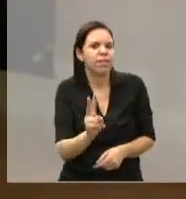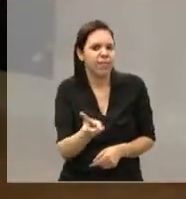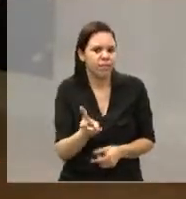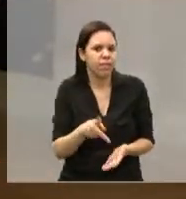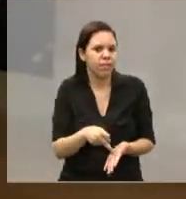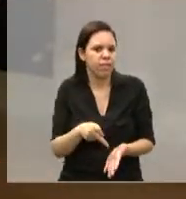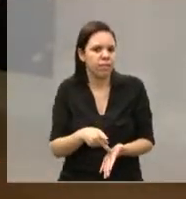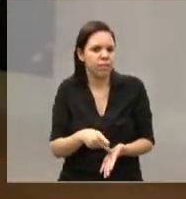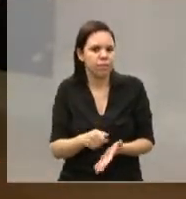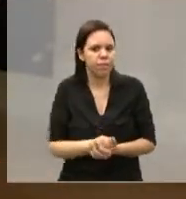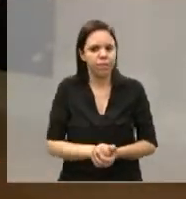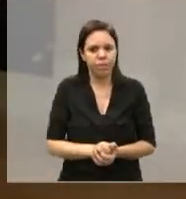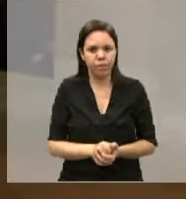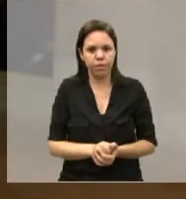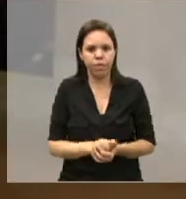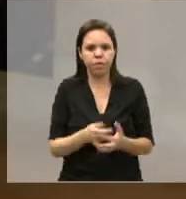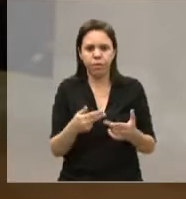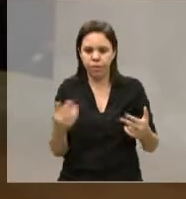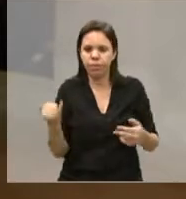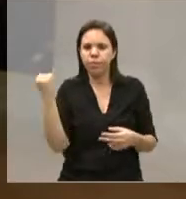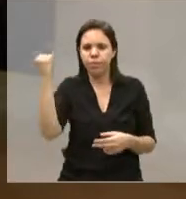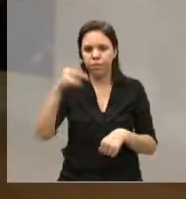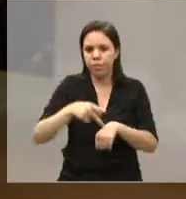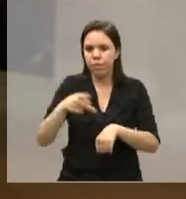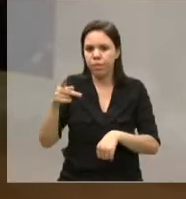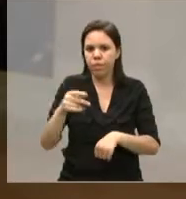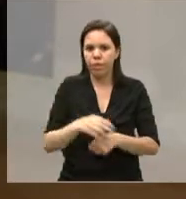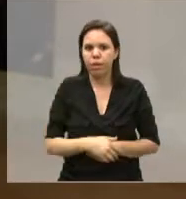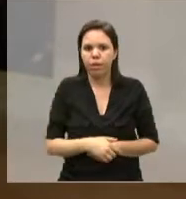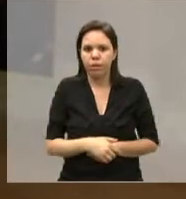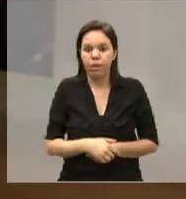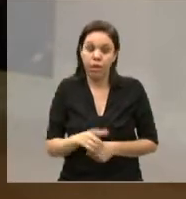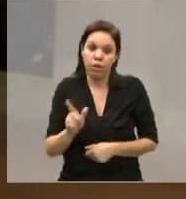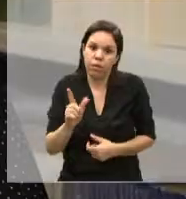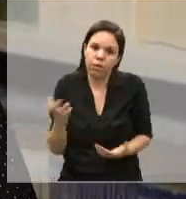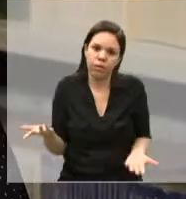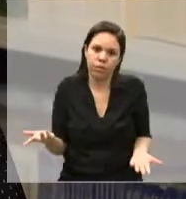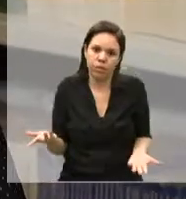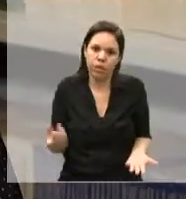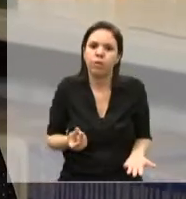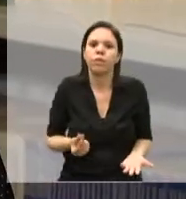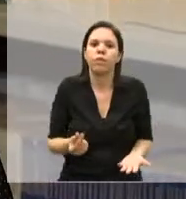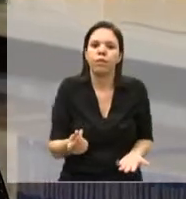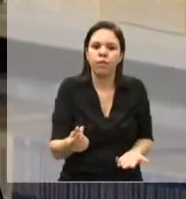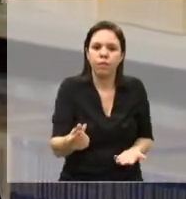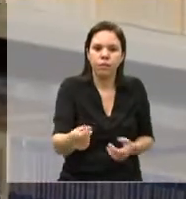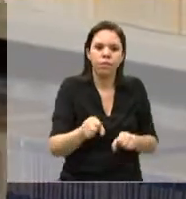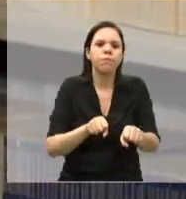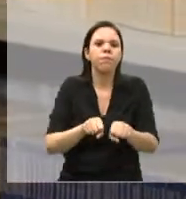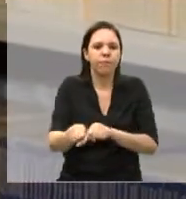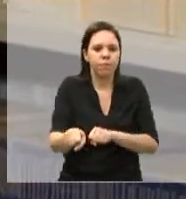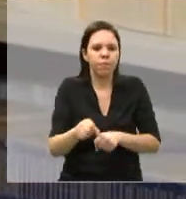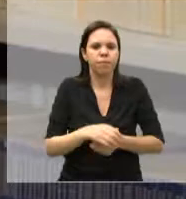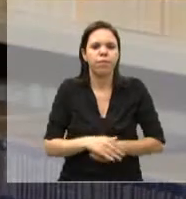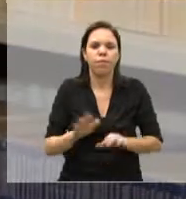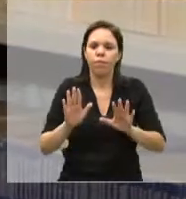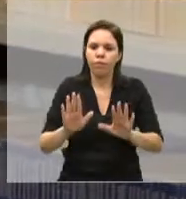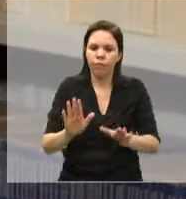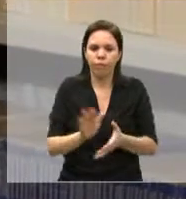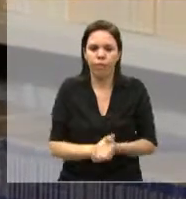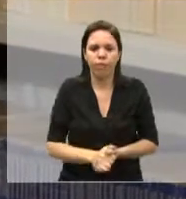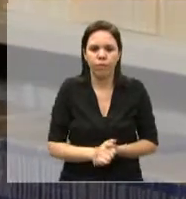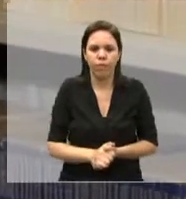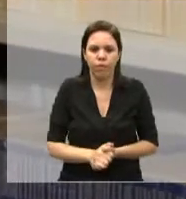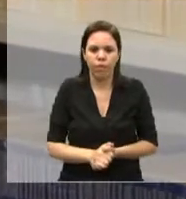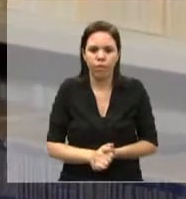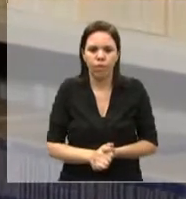Exatamente. É, uma coisa importante da pós-graduação, é claro, é a continuação da formação, mas é